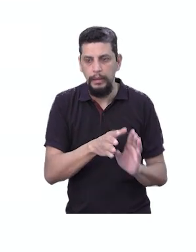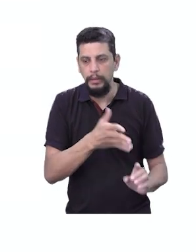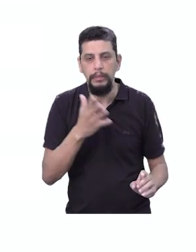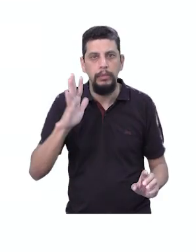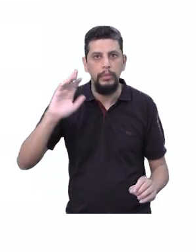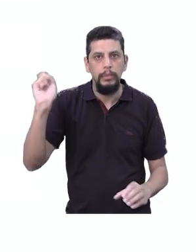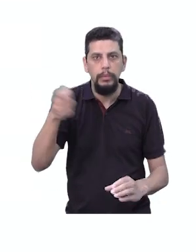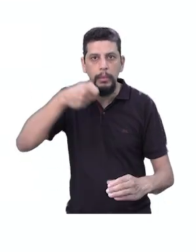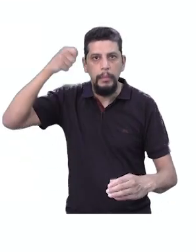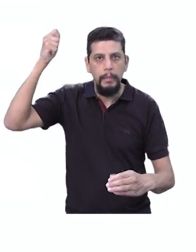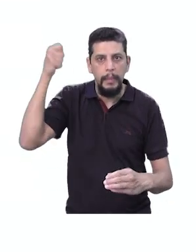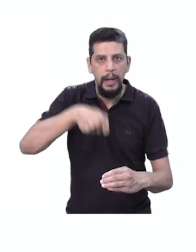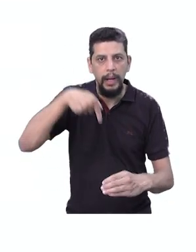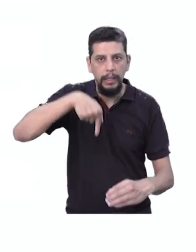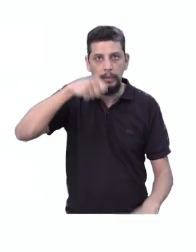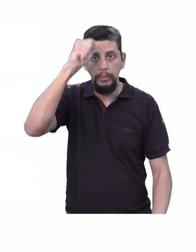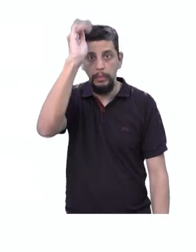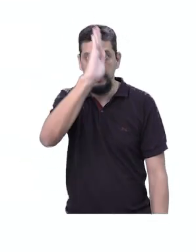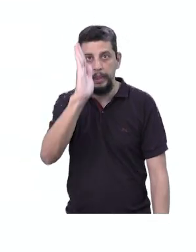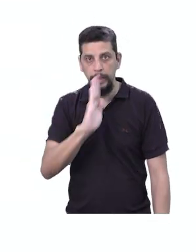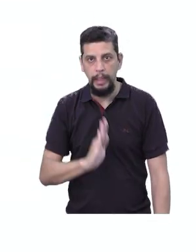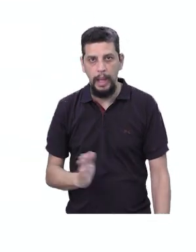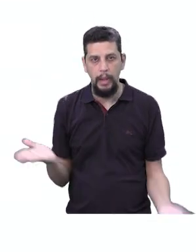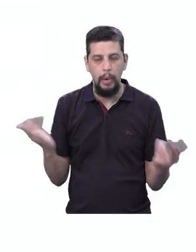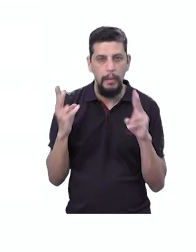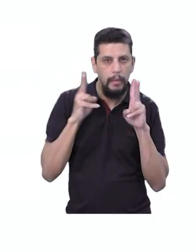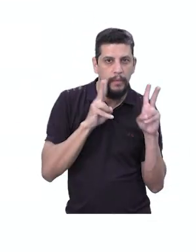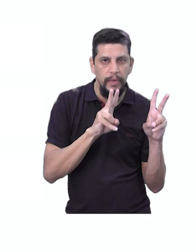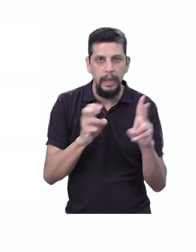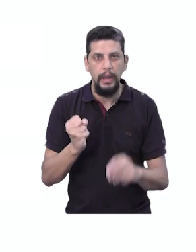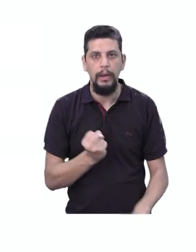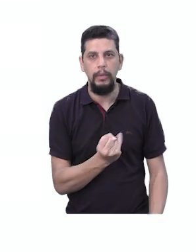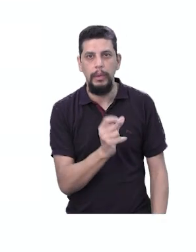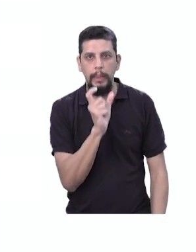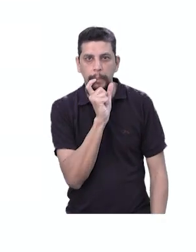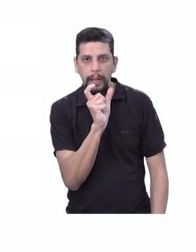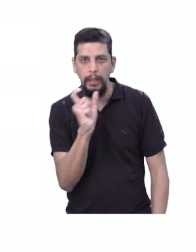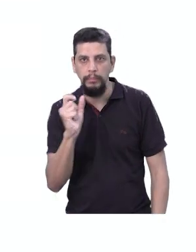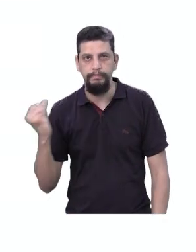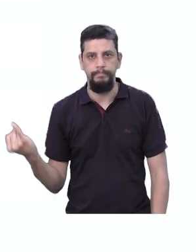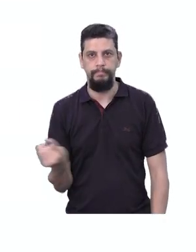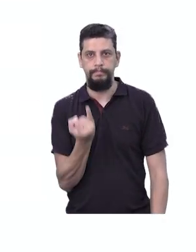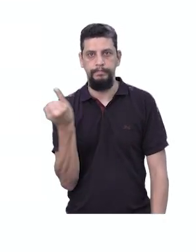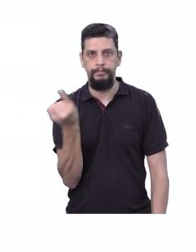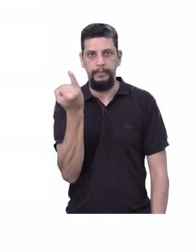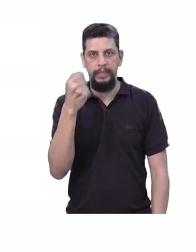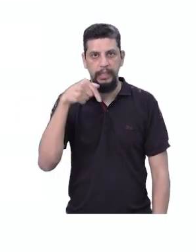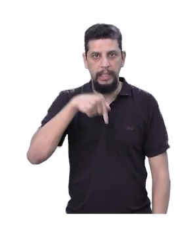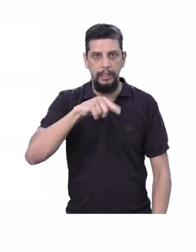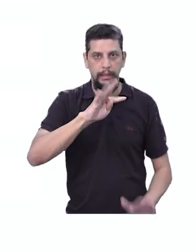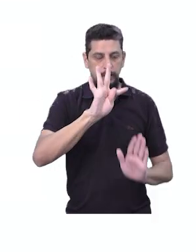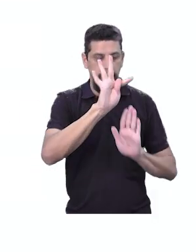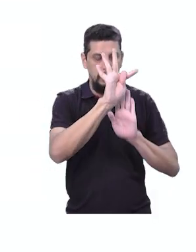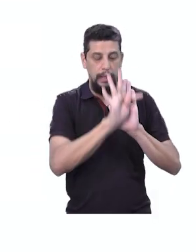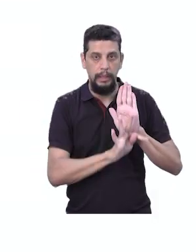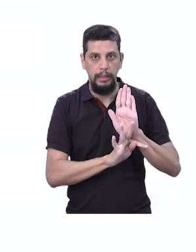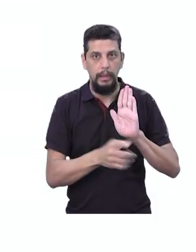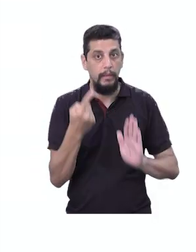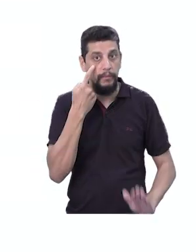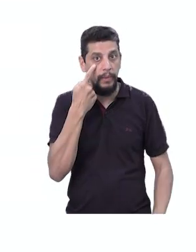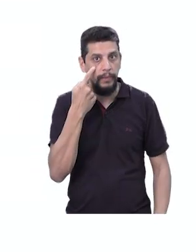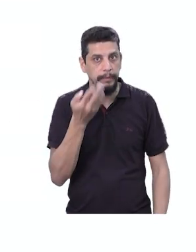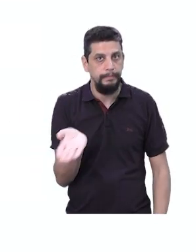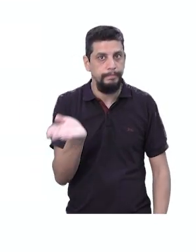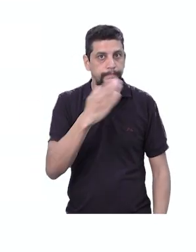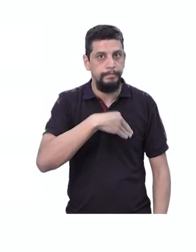mágicos consagrados no Brasil. Então agora nós vamos verificar algumas palavrinhas bem importantes desse texto. Vamos